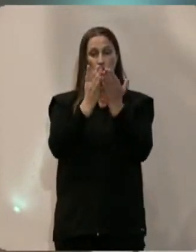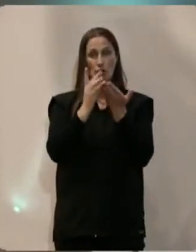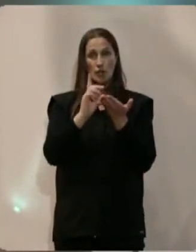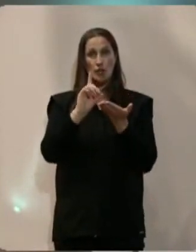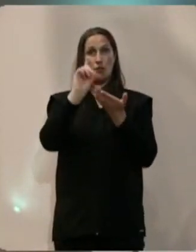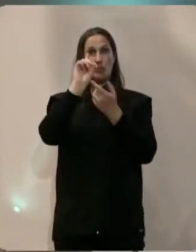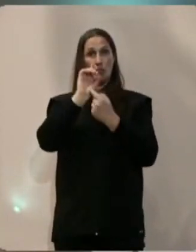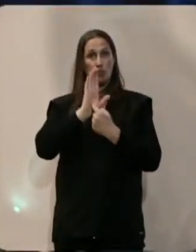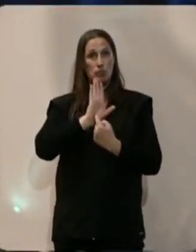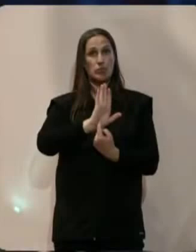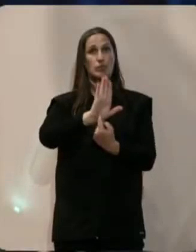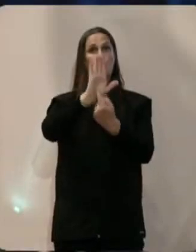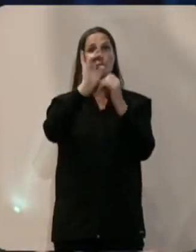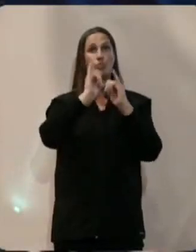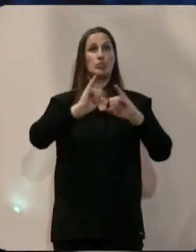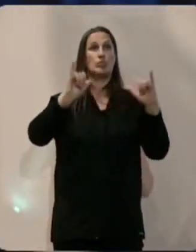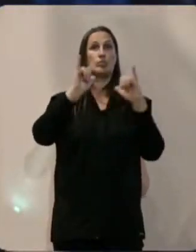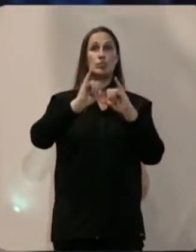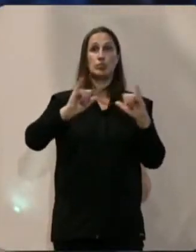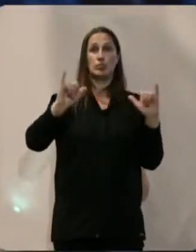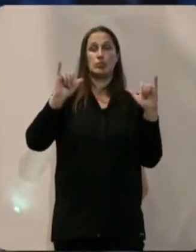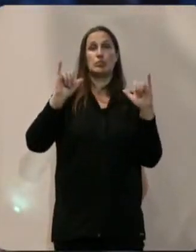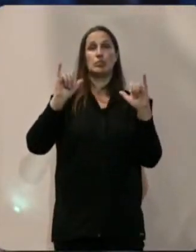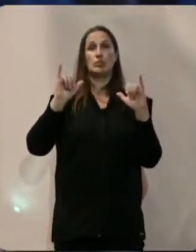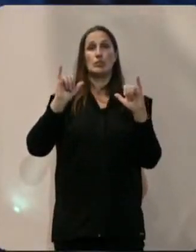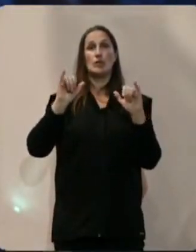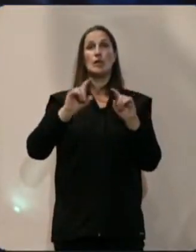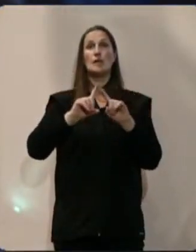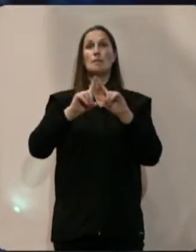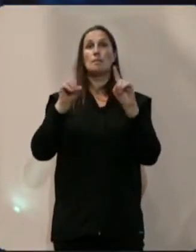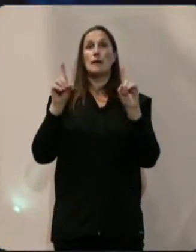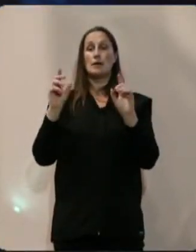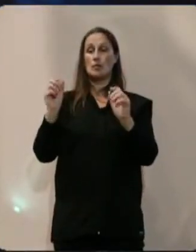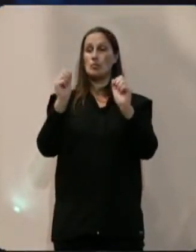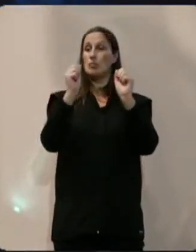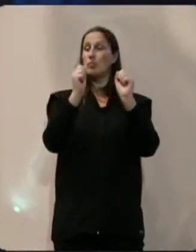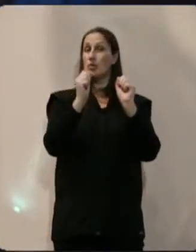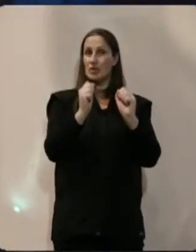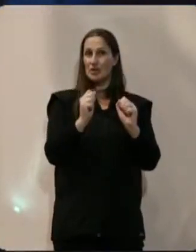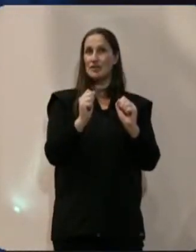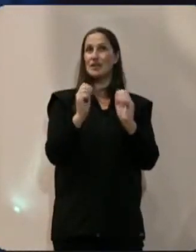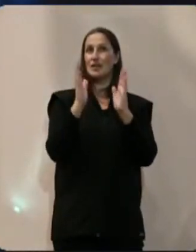anunciada. Mas a gente vai fazer diferença com o poder da oração.